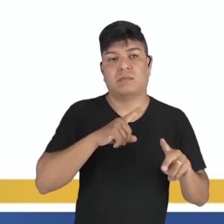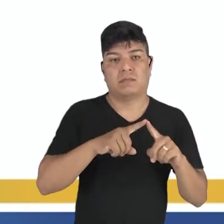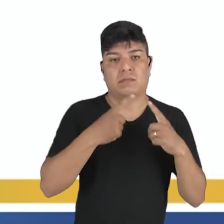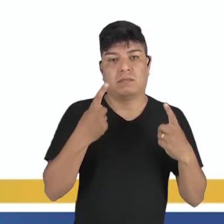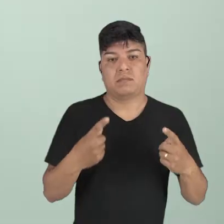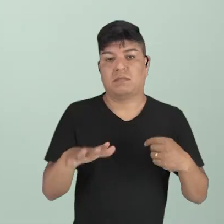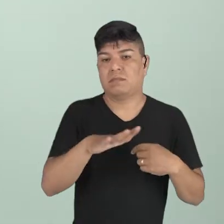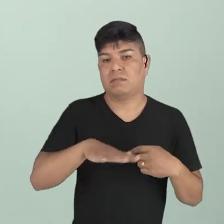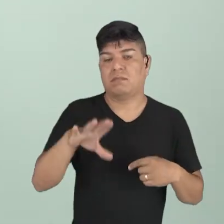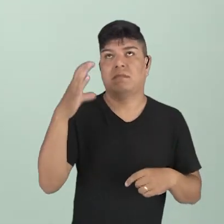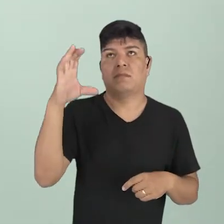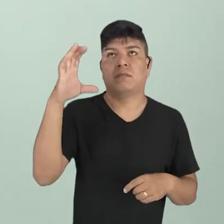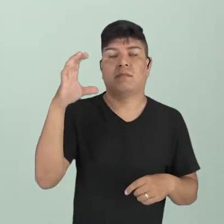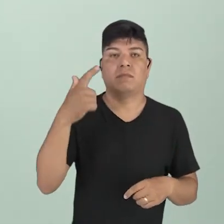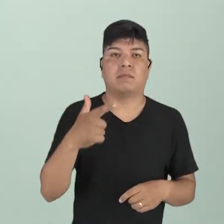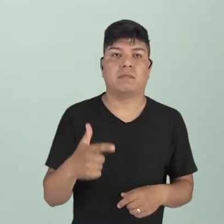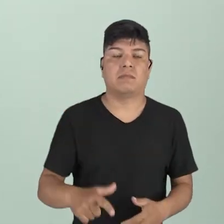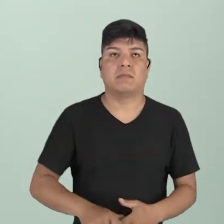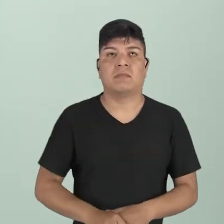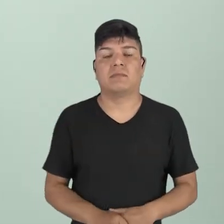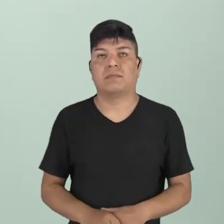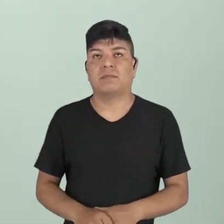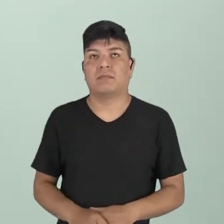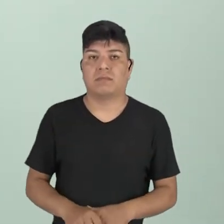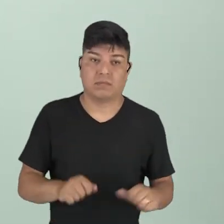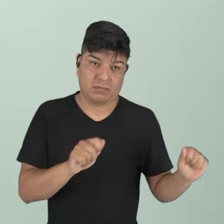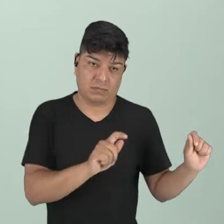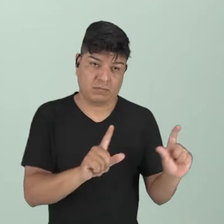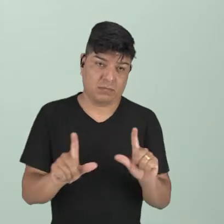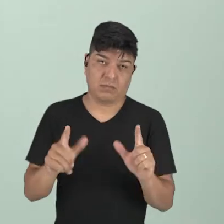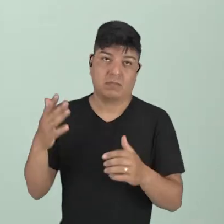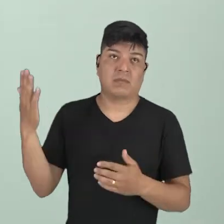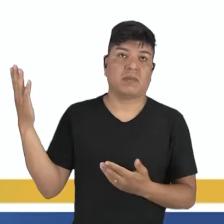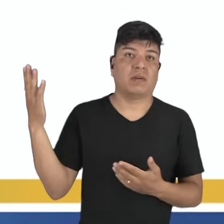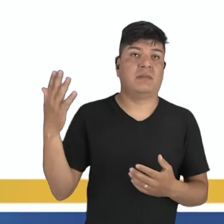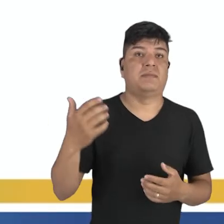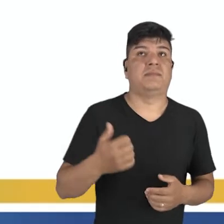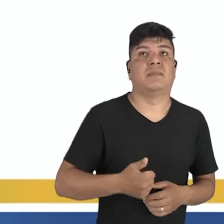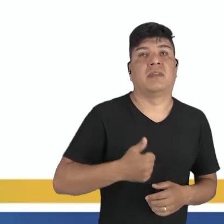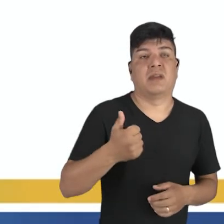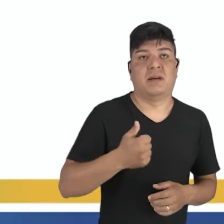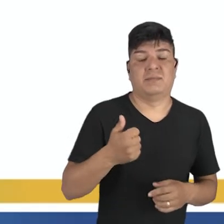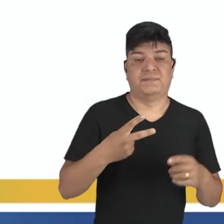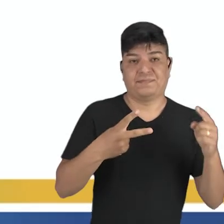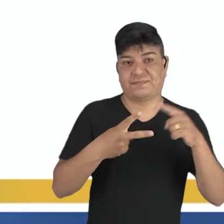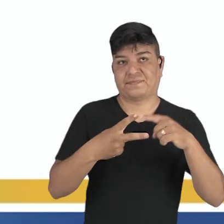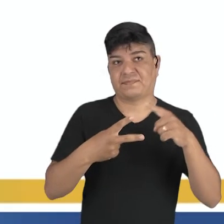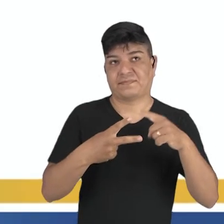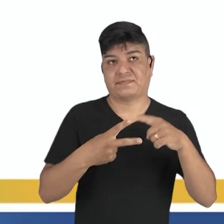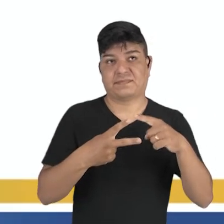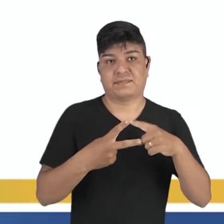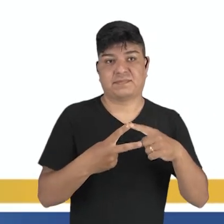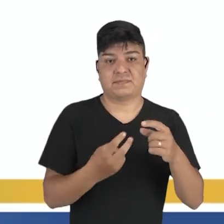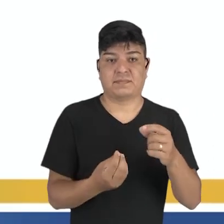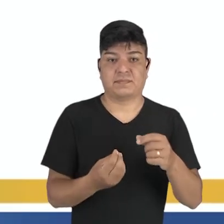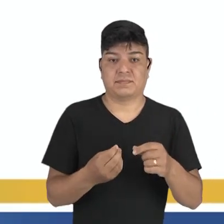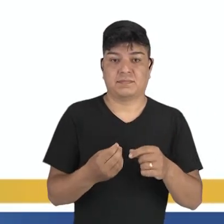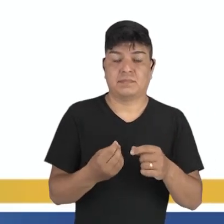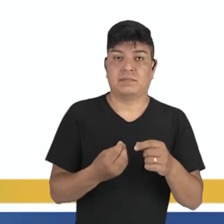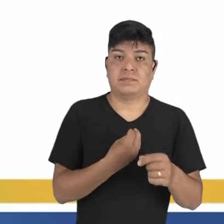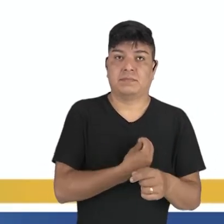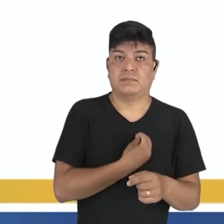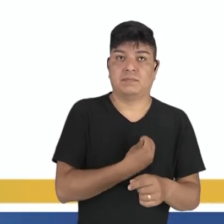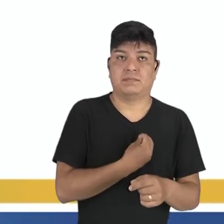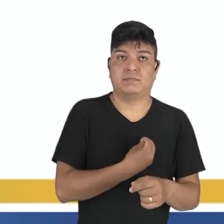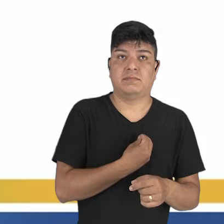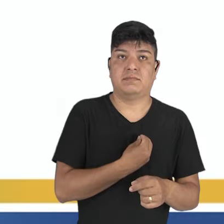que não têm base científica, tá bom? Acompanhe comigo na telinha. A primeira teoria, né, é a vida semeada de outro lugar, ou também chamada